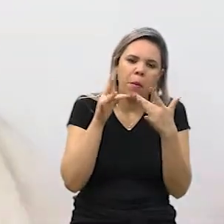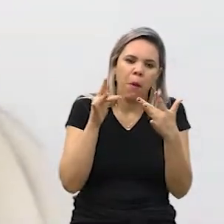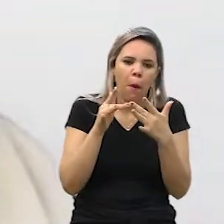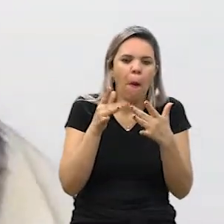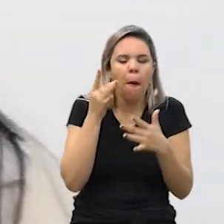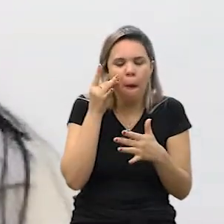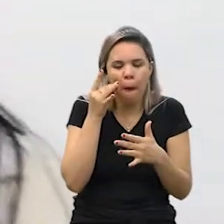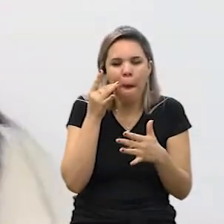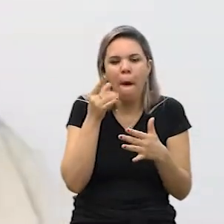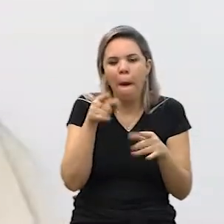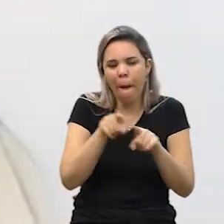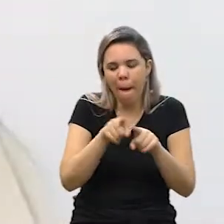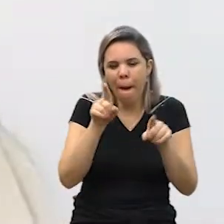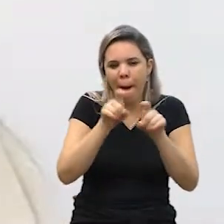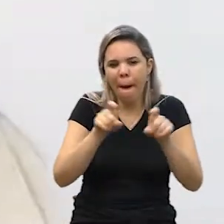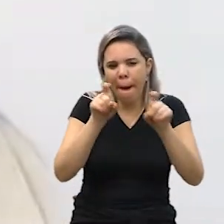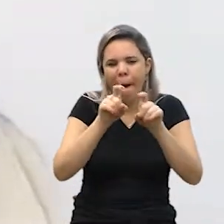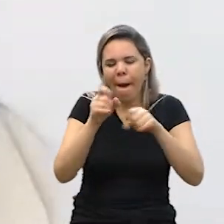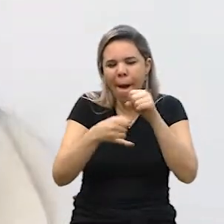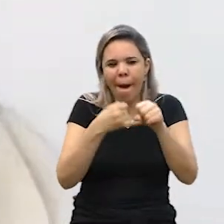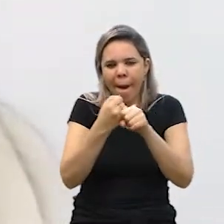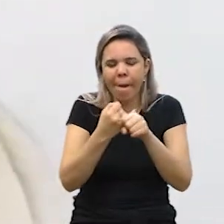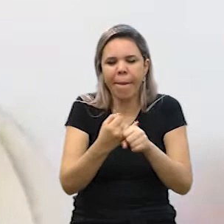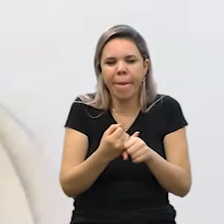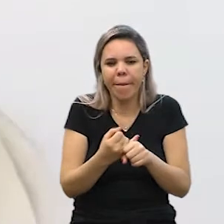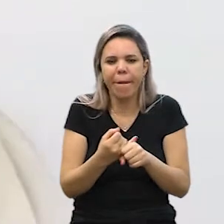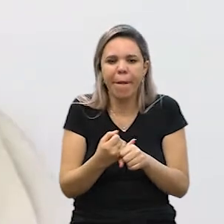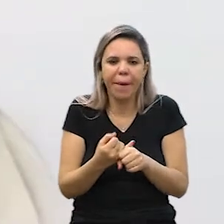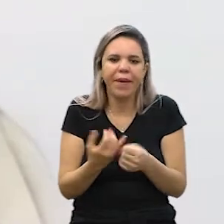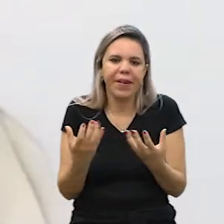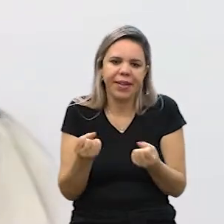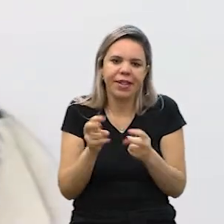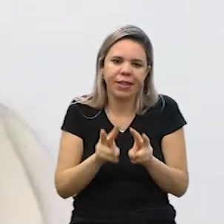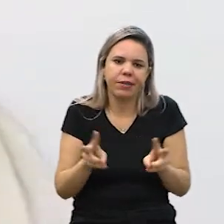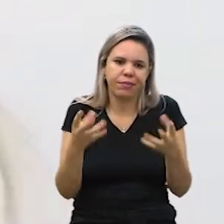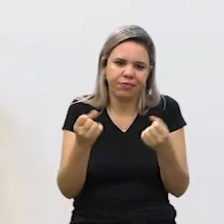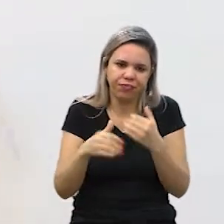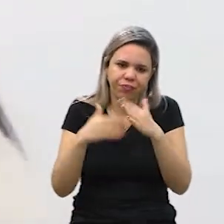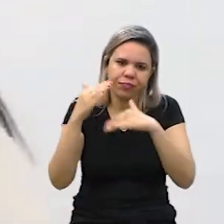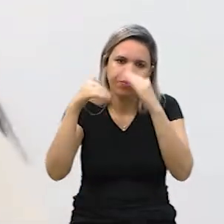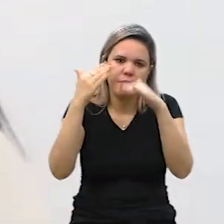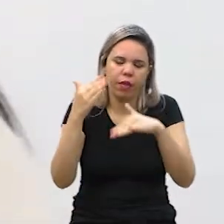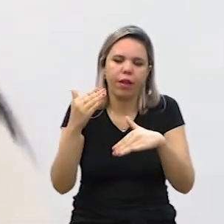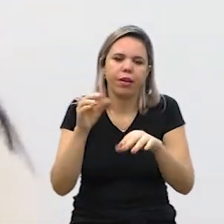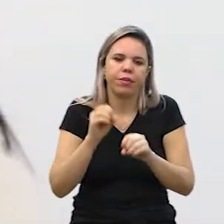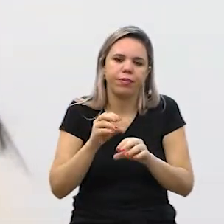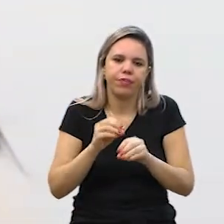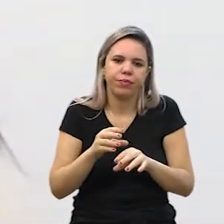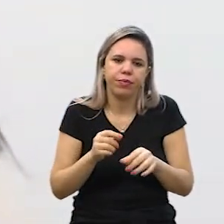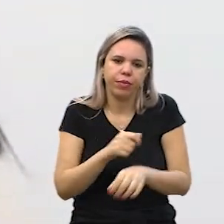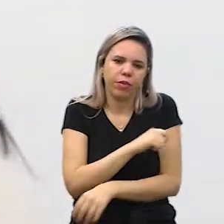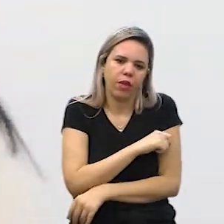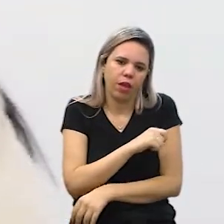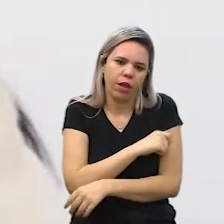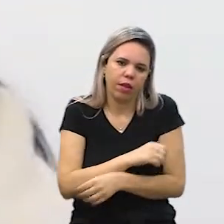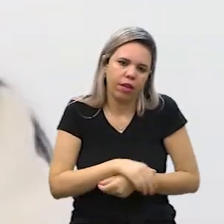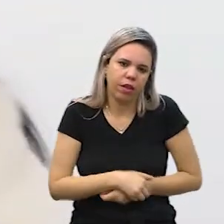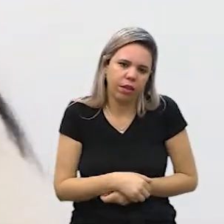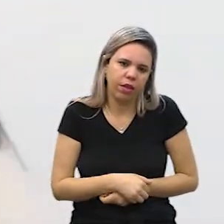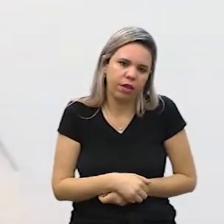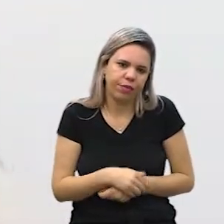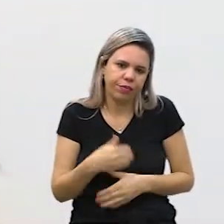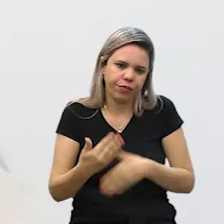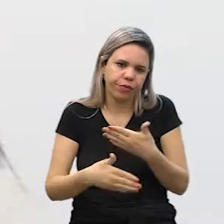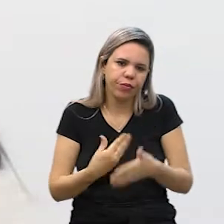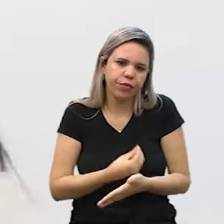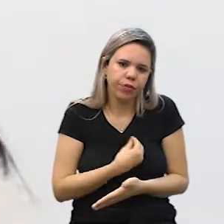instrução assistida pelo computador, né, viabilizando o desenvolvimento e o ensino desses alunos ao